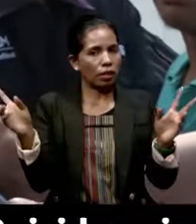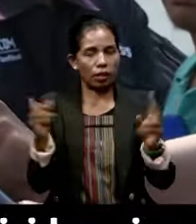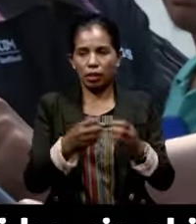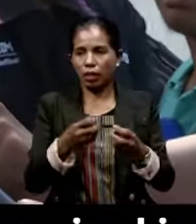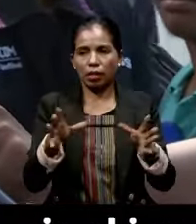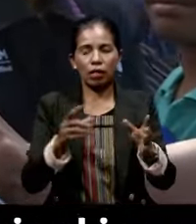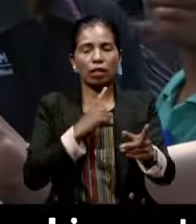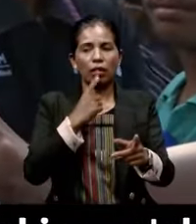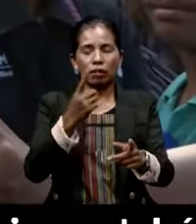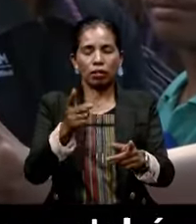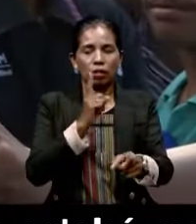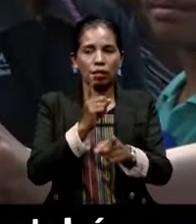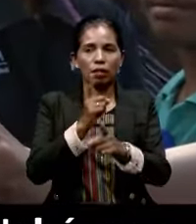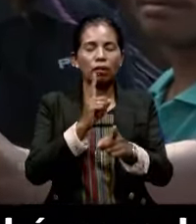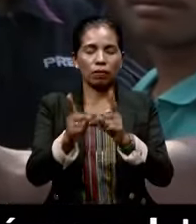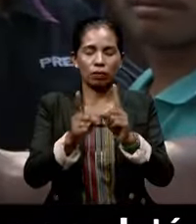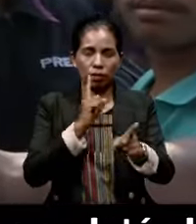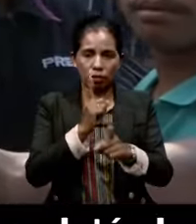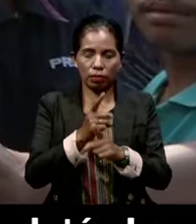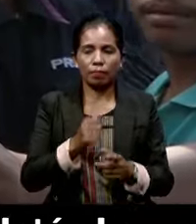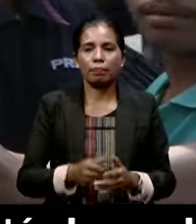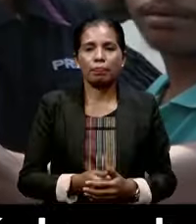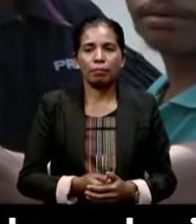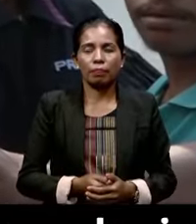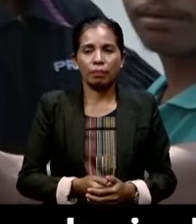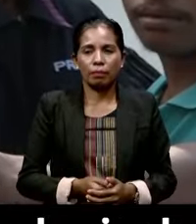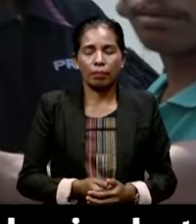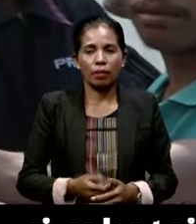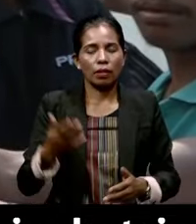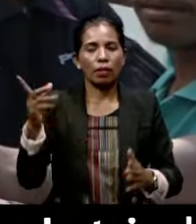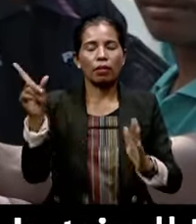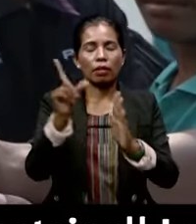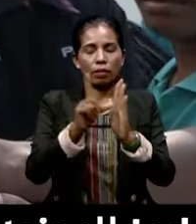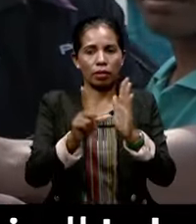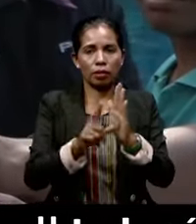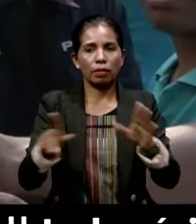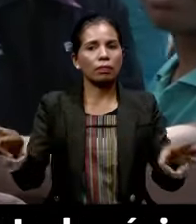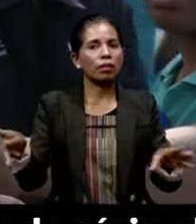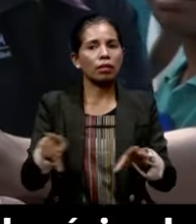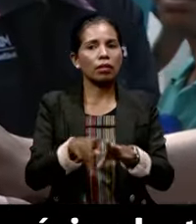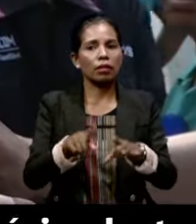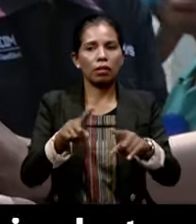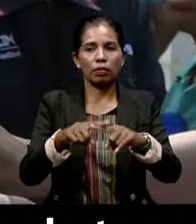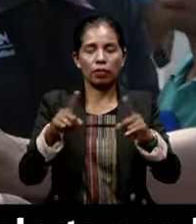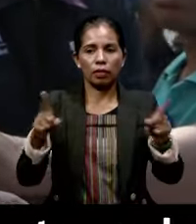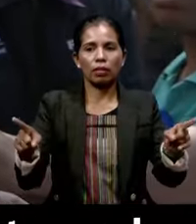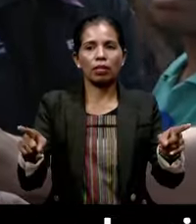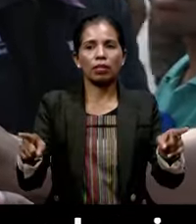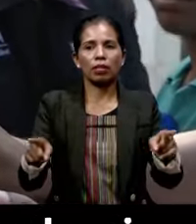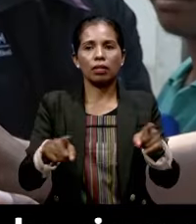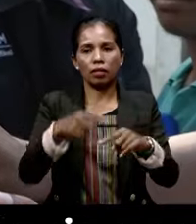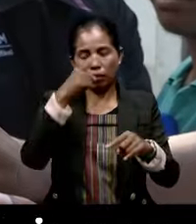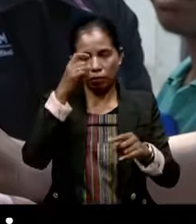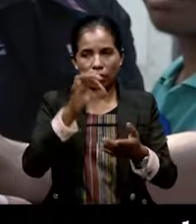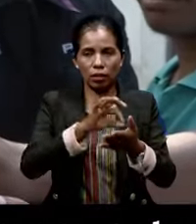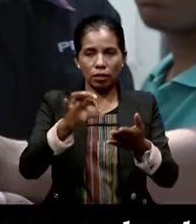ia justificação ne be claro depois ia ia lista presença ne la lahanesan ho fingerprint tamba balu asina to